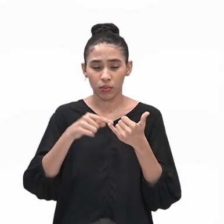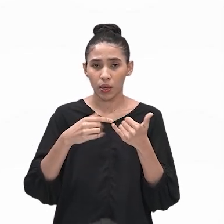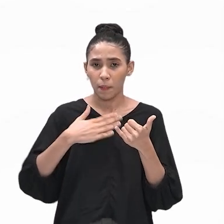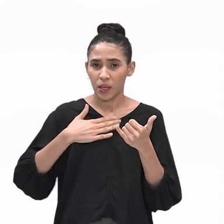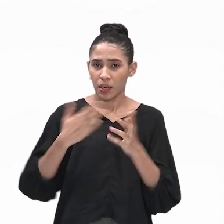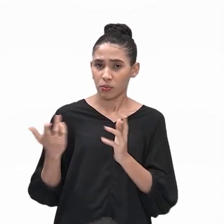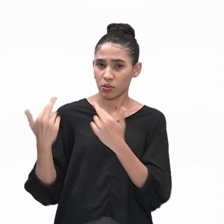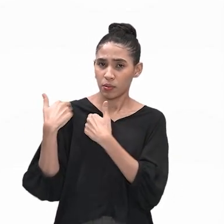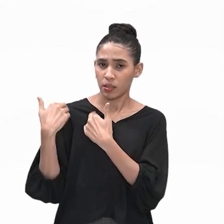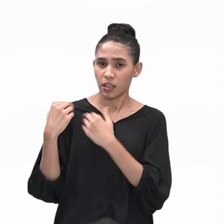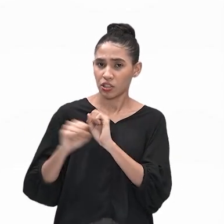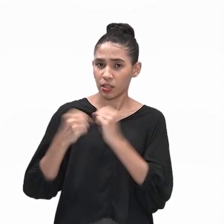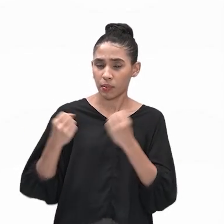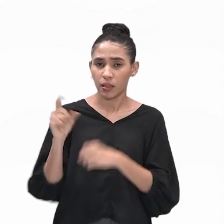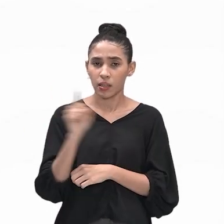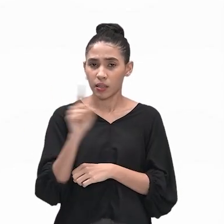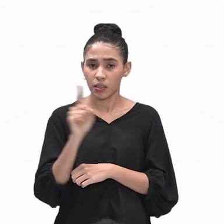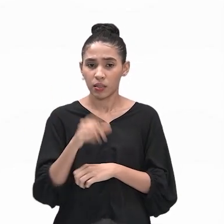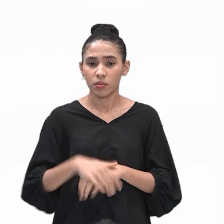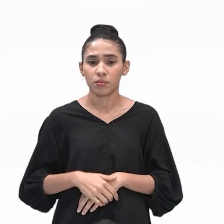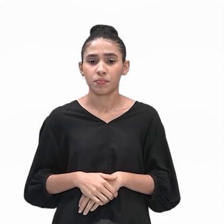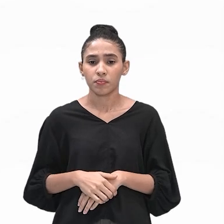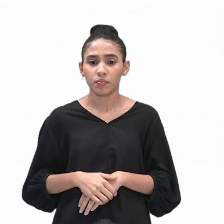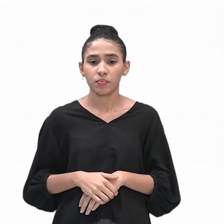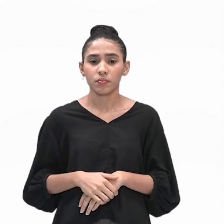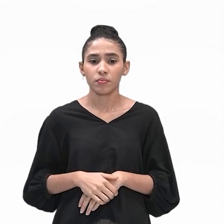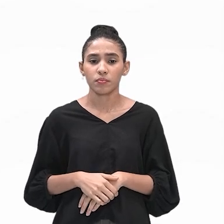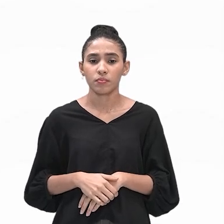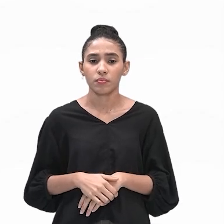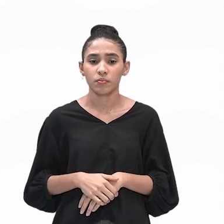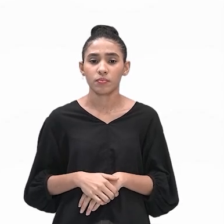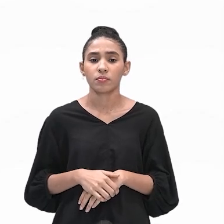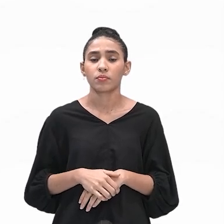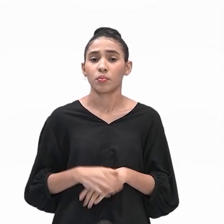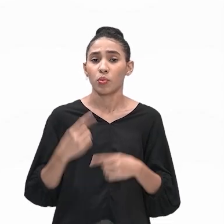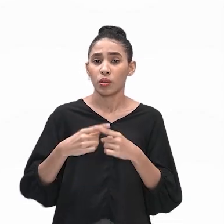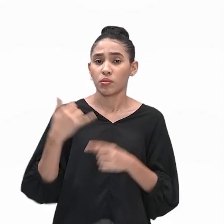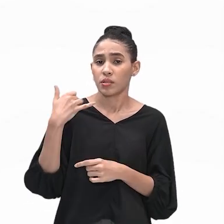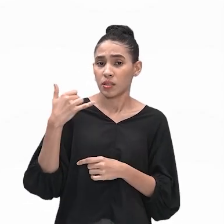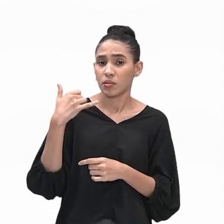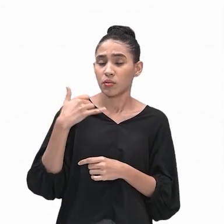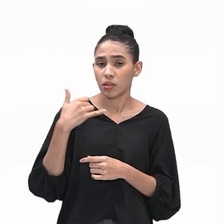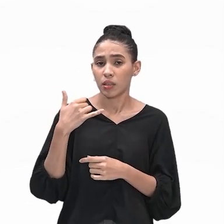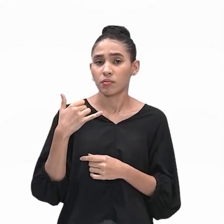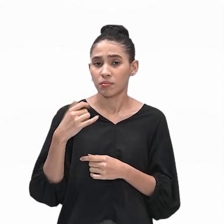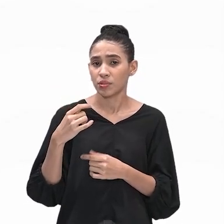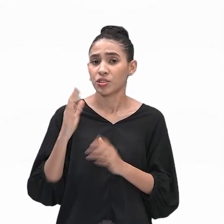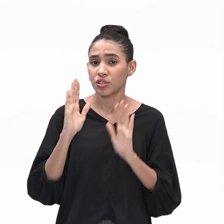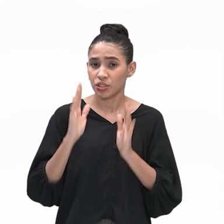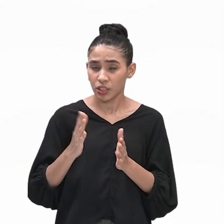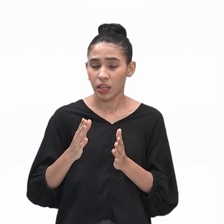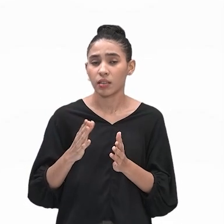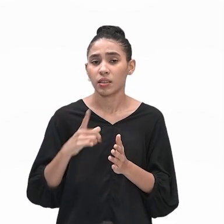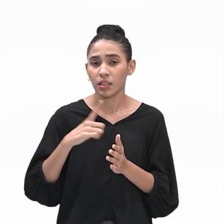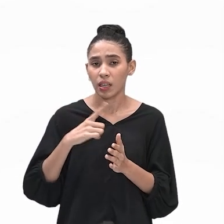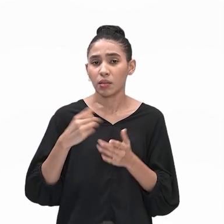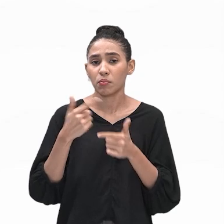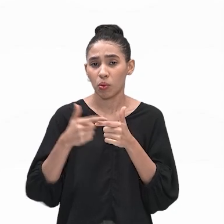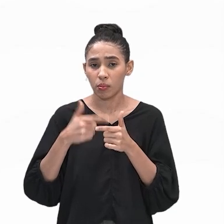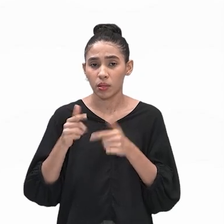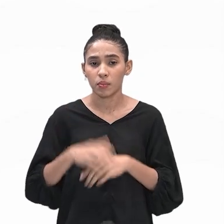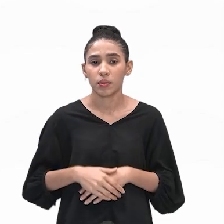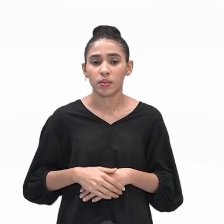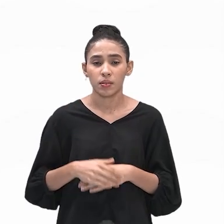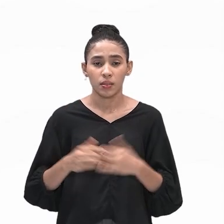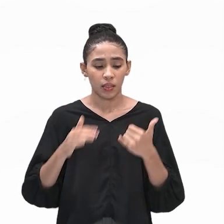trata de acionar a garantia ou adotar uma ação semelhante, pois o celular já chegou com defeitos. Tela